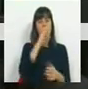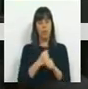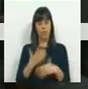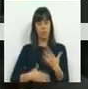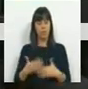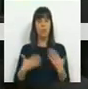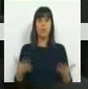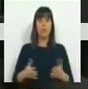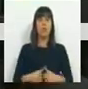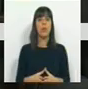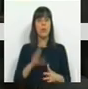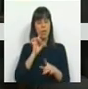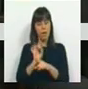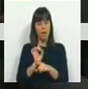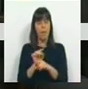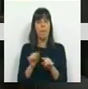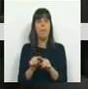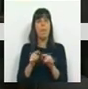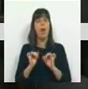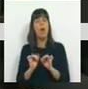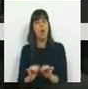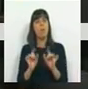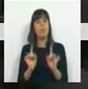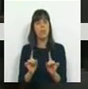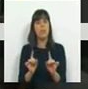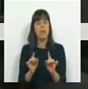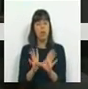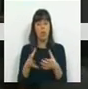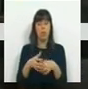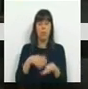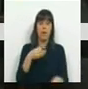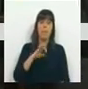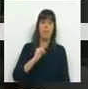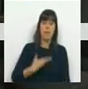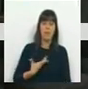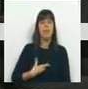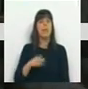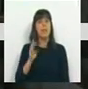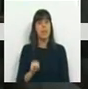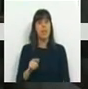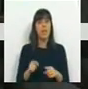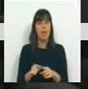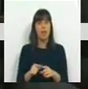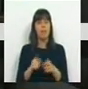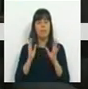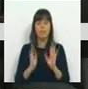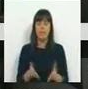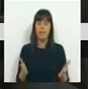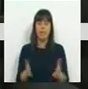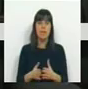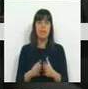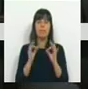em funções e aqueles que são a oposição, nomeadamente o grupo parlamentar do PSD e do CDS, tem que